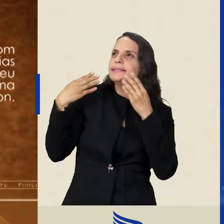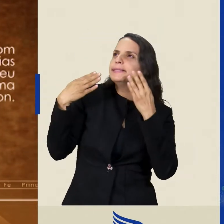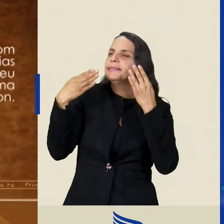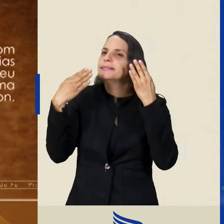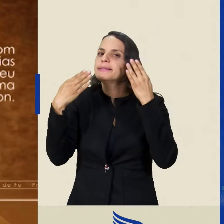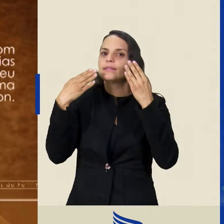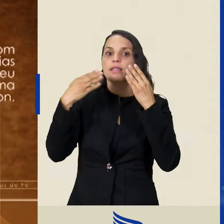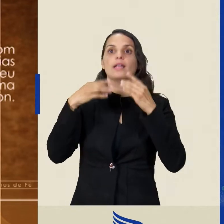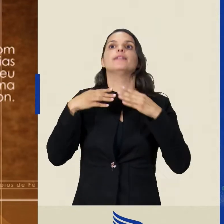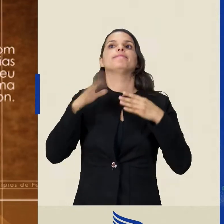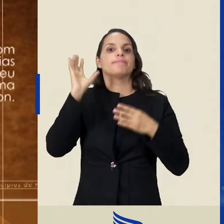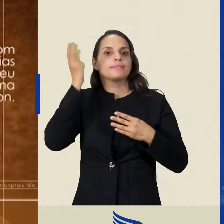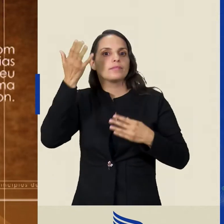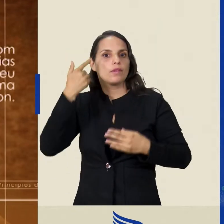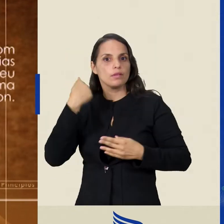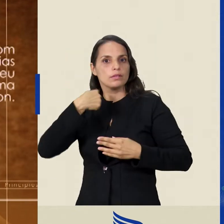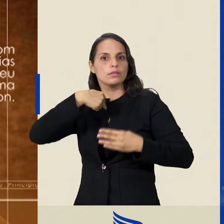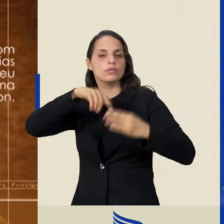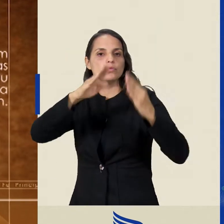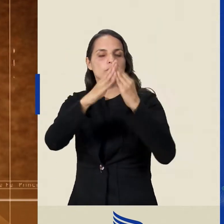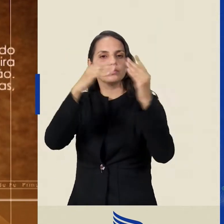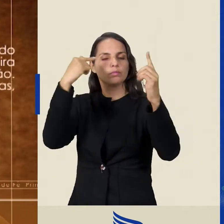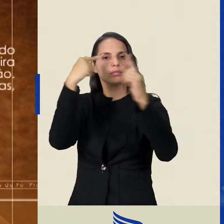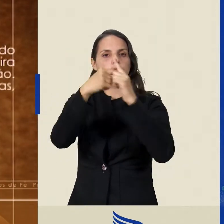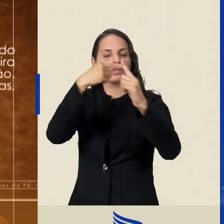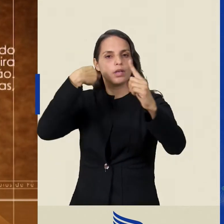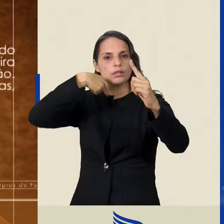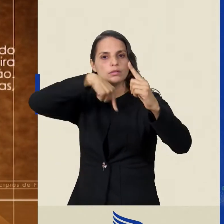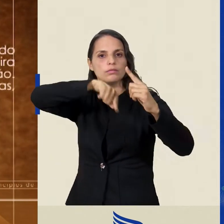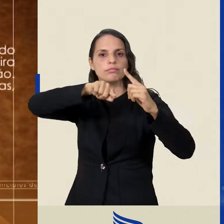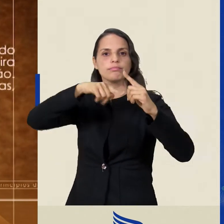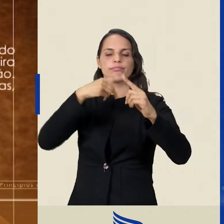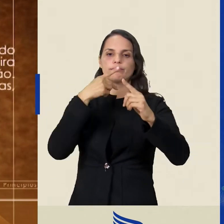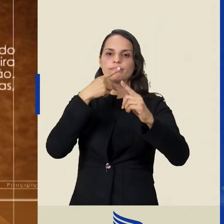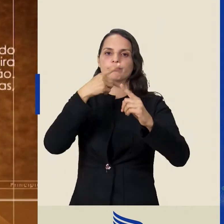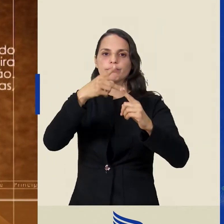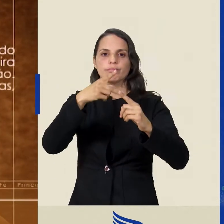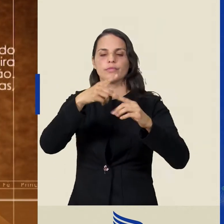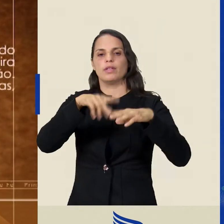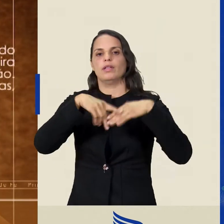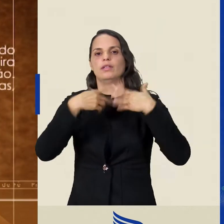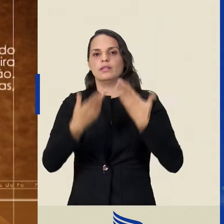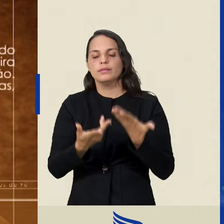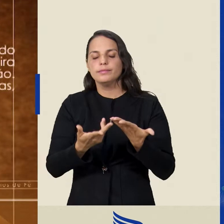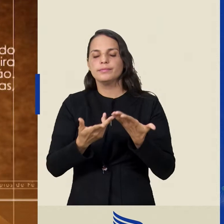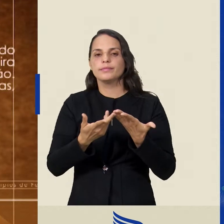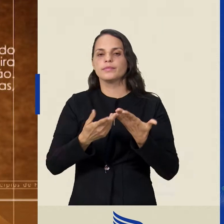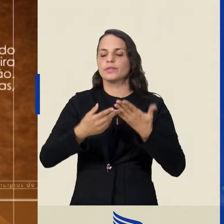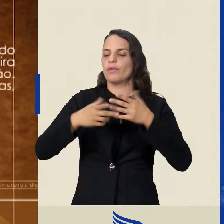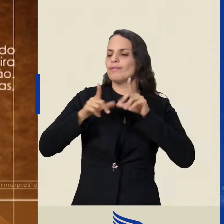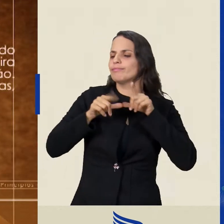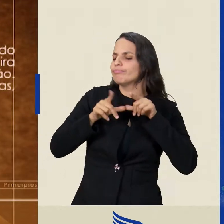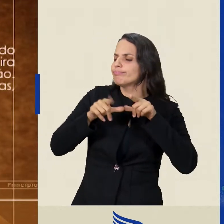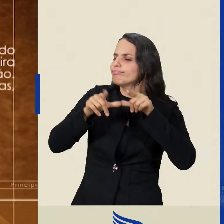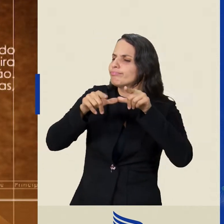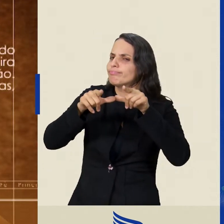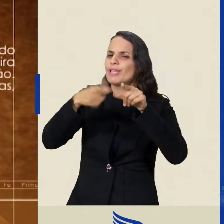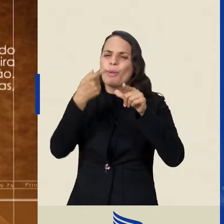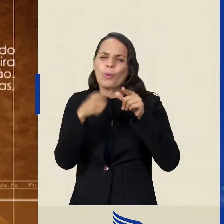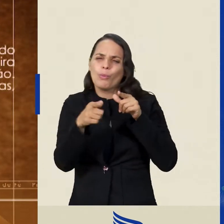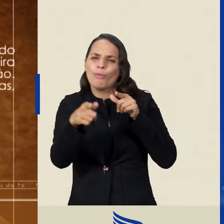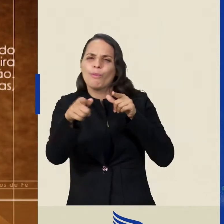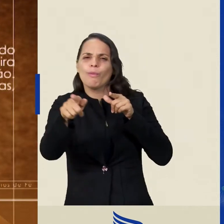a visão a uma congregação de Boston. Depois de viajar longamente apresentando sua mensagem,